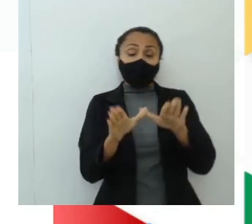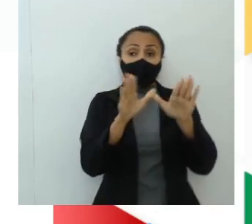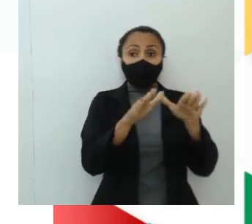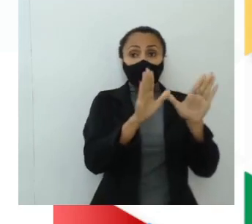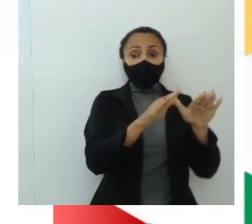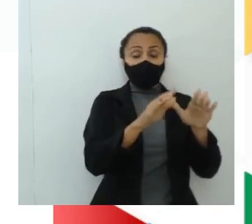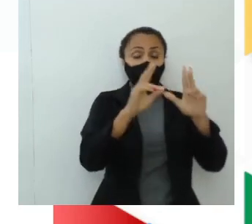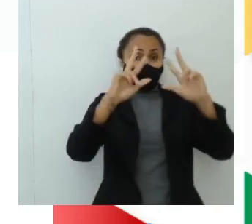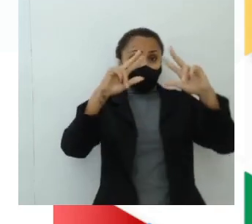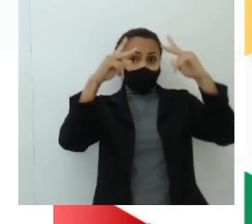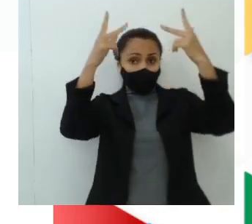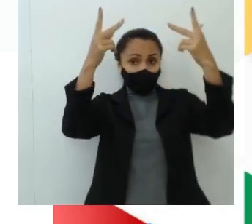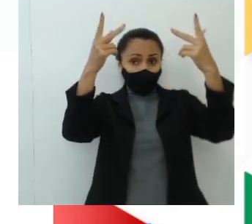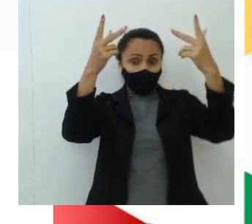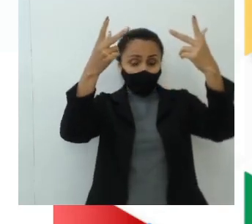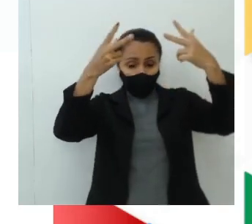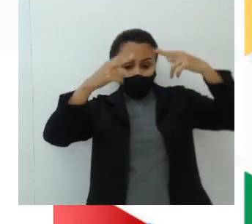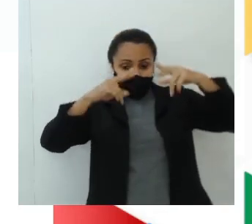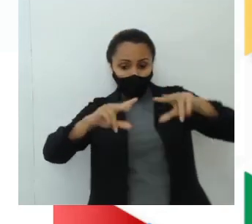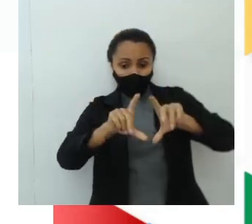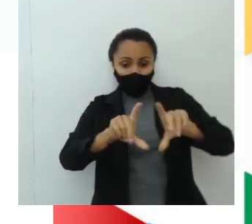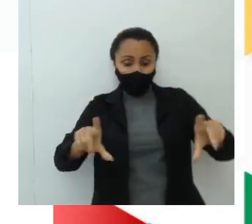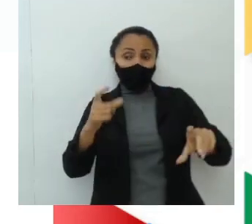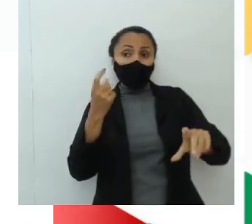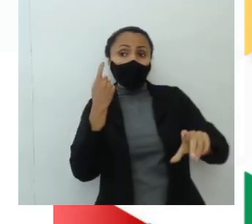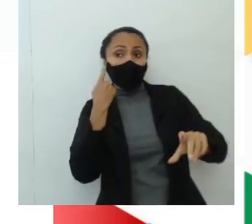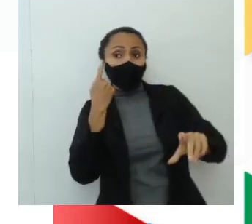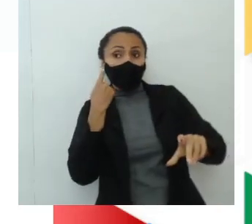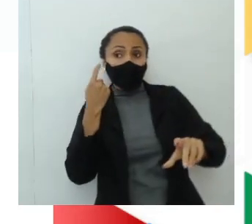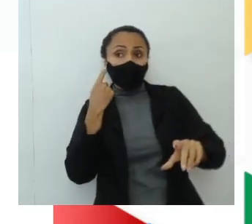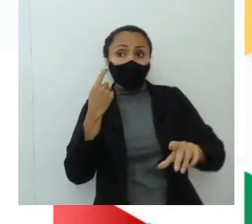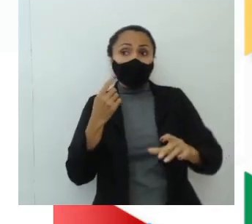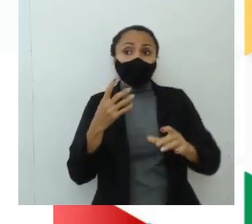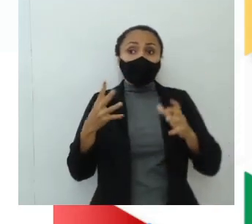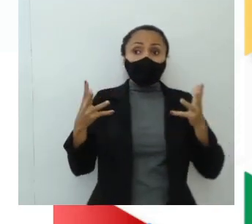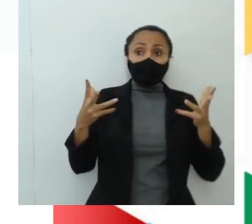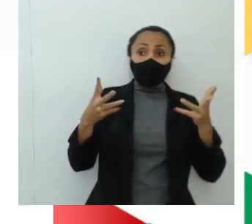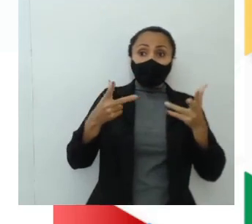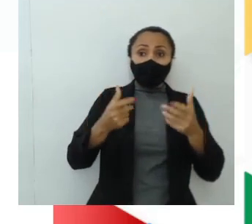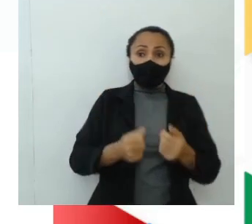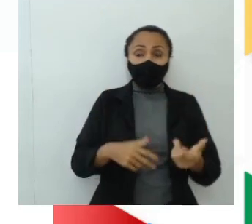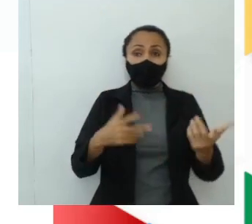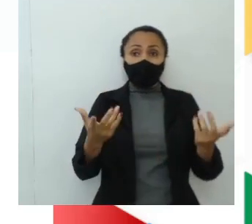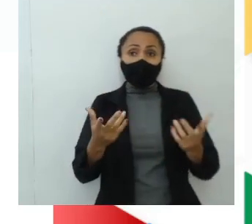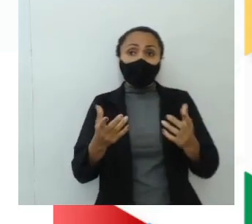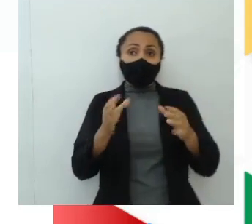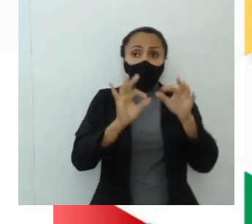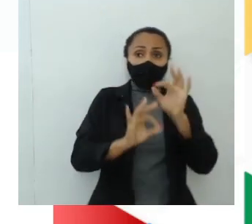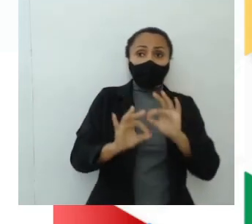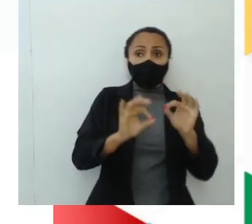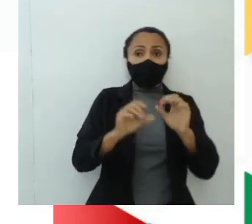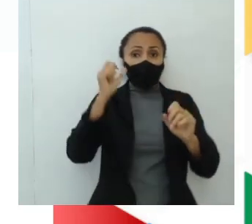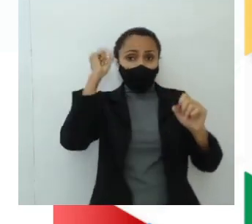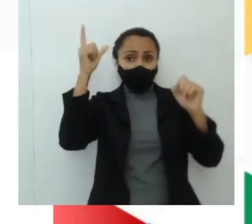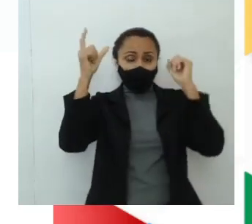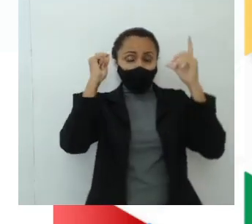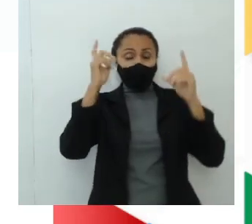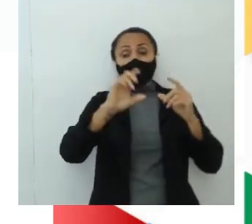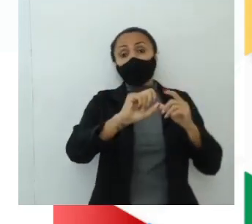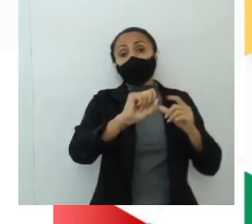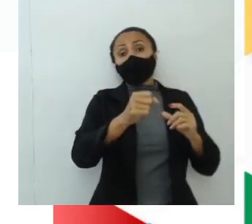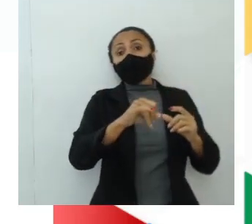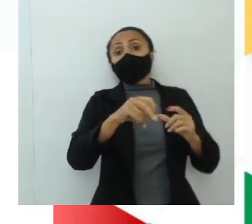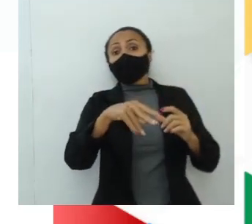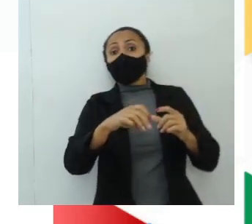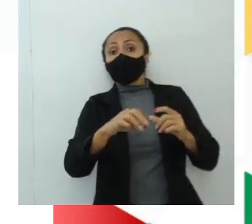acima, peixes abaixo. Mas todos eles estão nesse mosaico formando a ideia de simetria. São